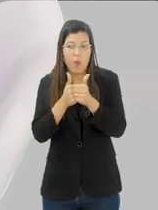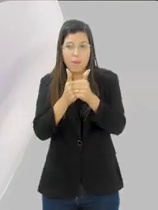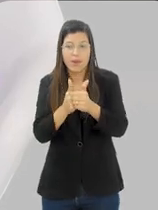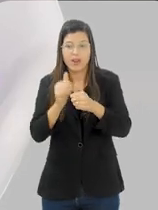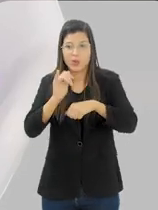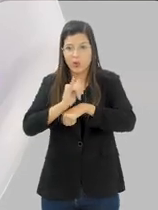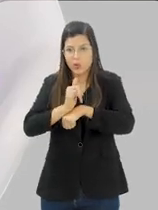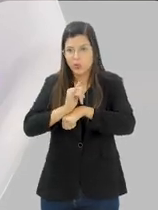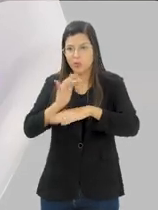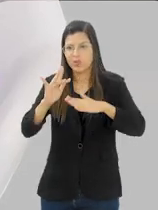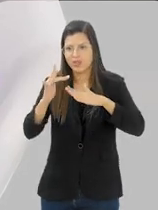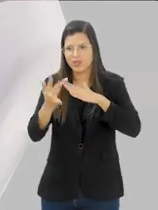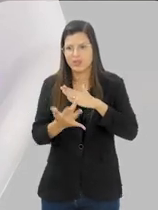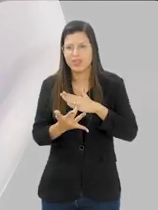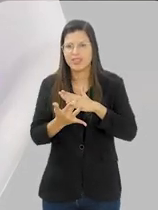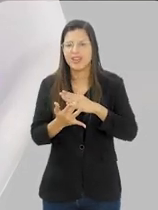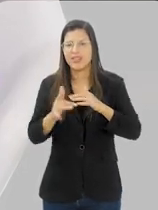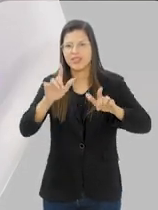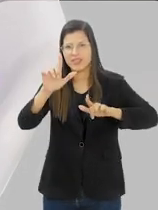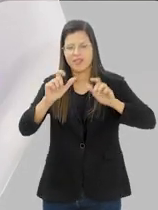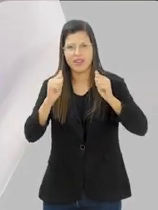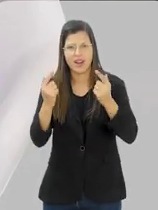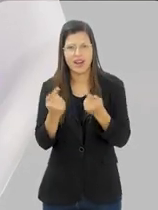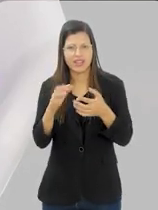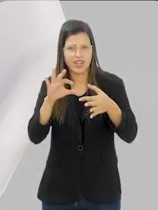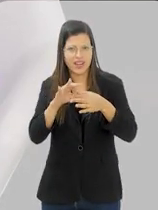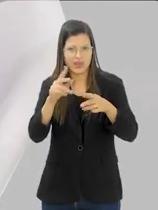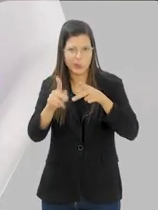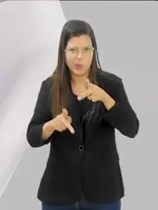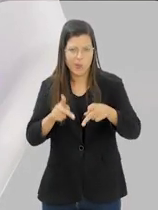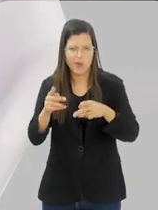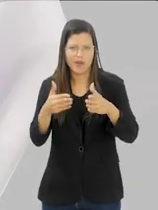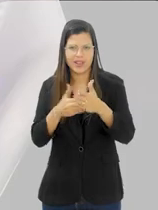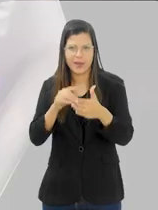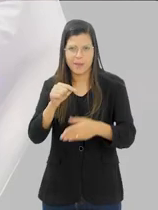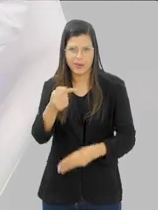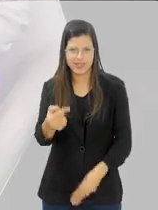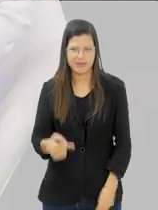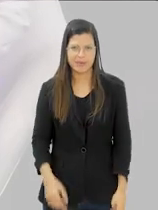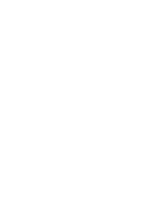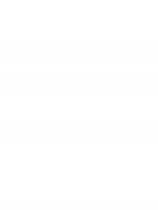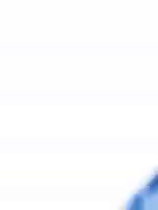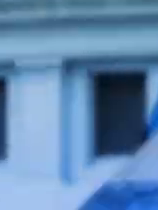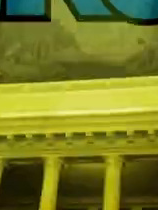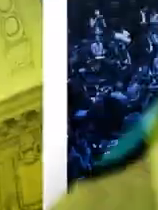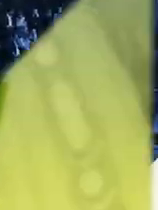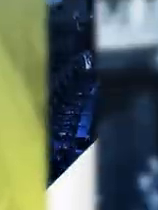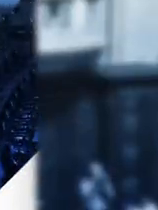YouTube e nas nossas redes sociais. TV Alerj, o canal do povo. Até a próxima.